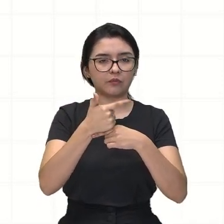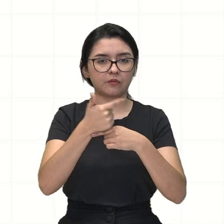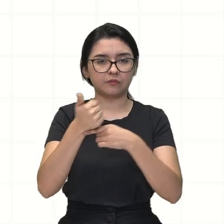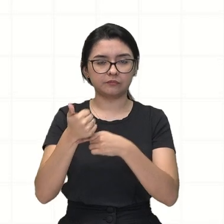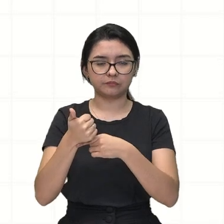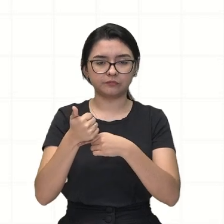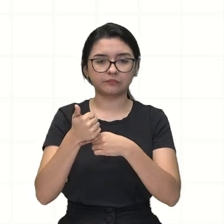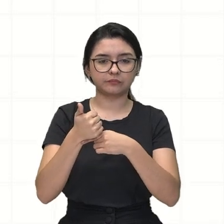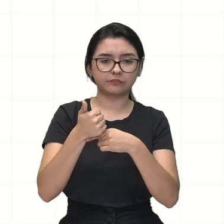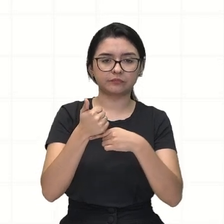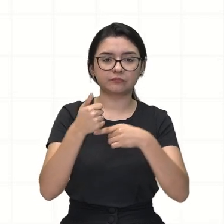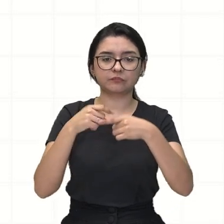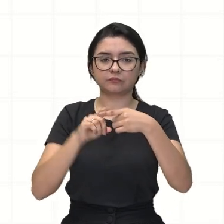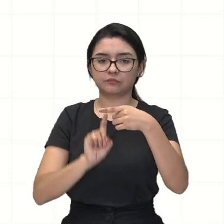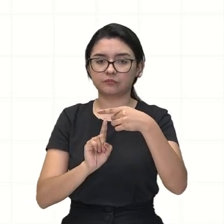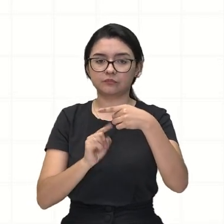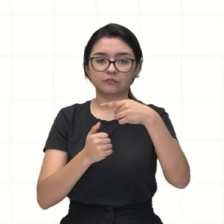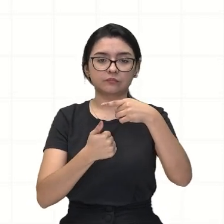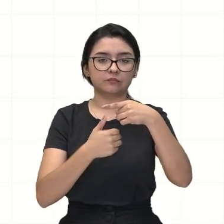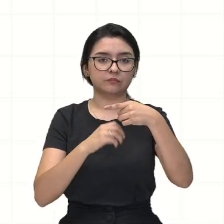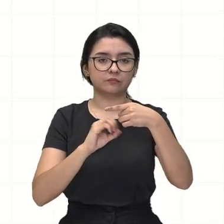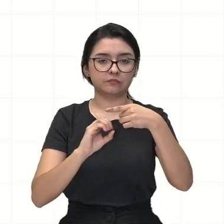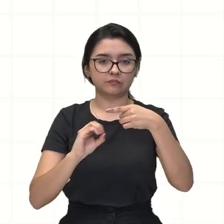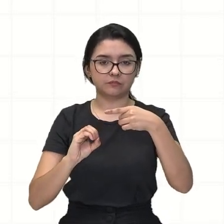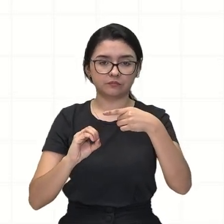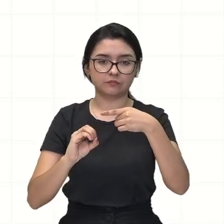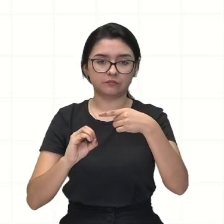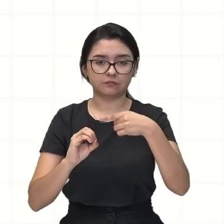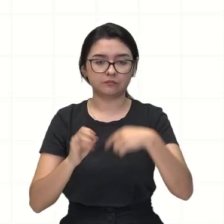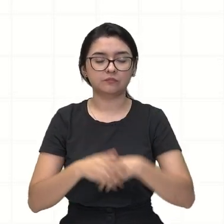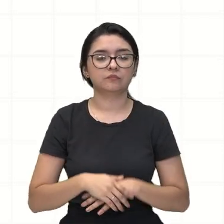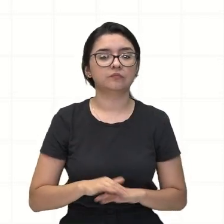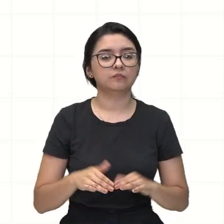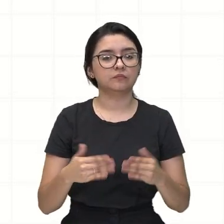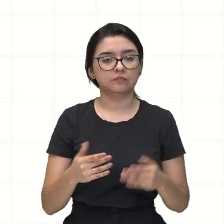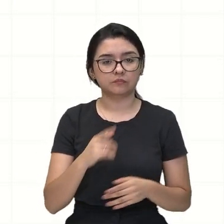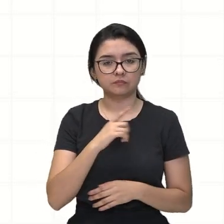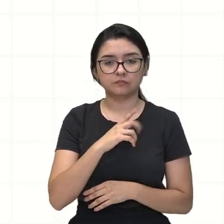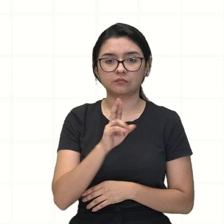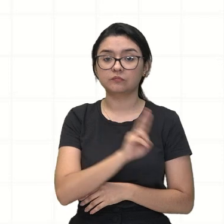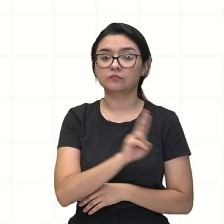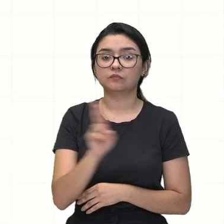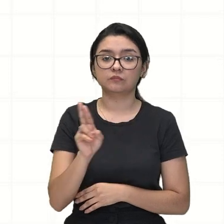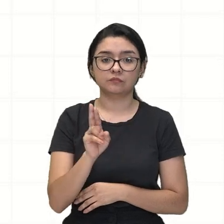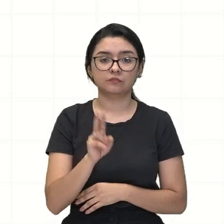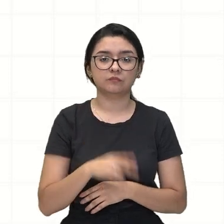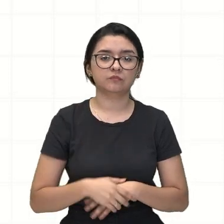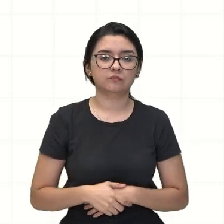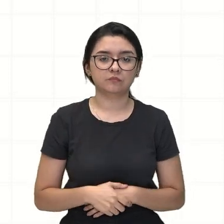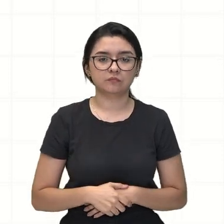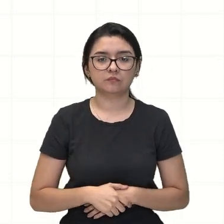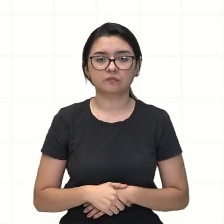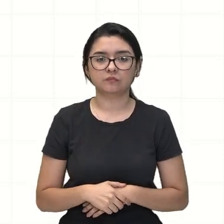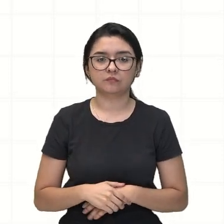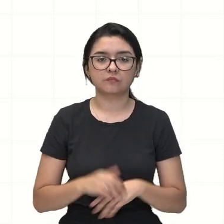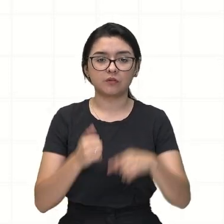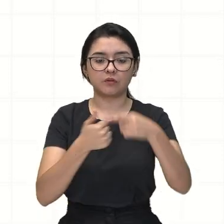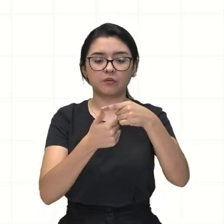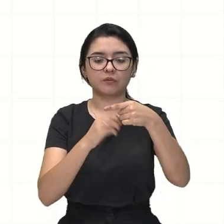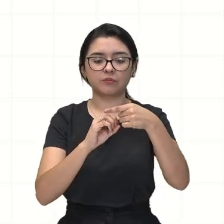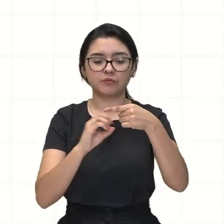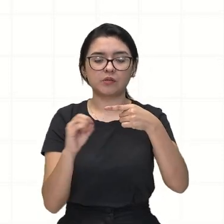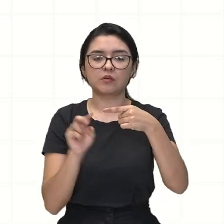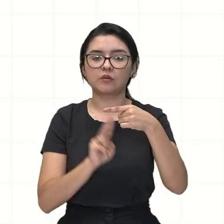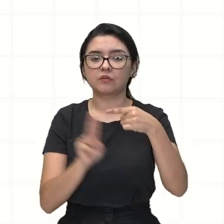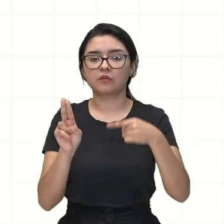Numerador 21, denominador 100. Ó. Fala o número que está aqui em cima do jeitinho que ele está, ó. 21, ó. E 100, nós